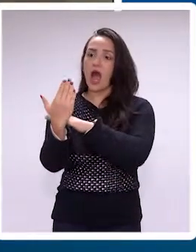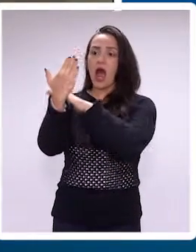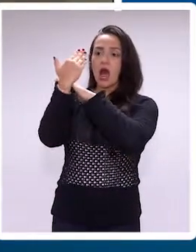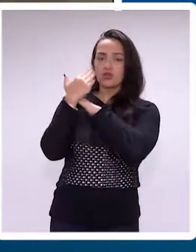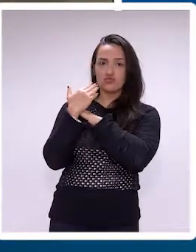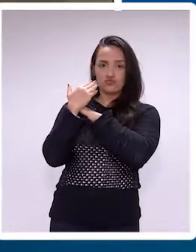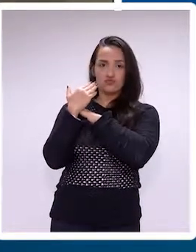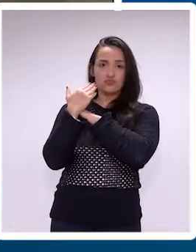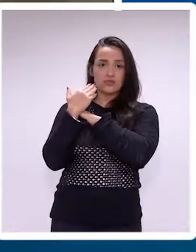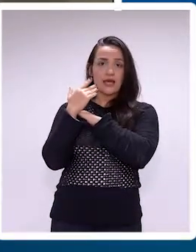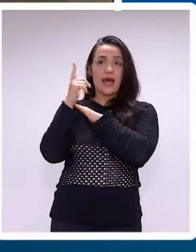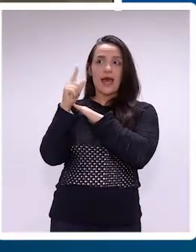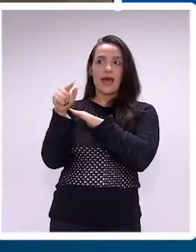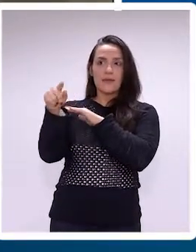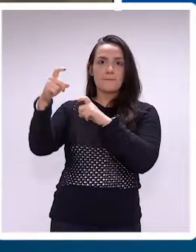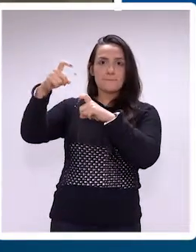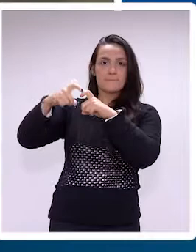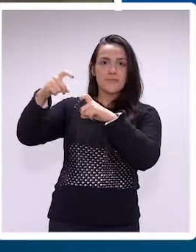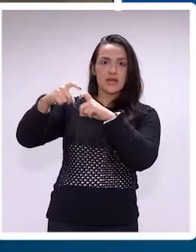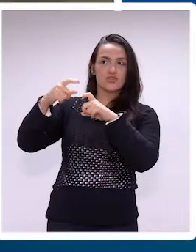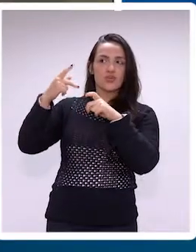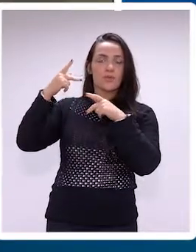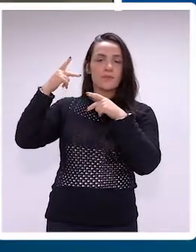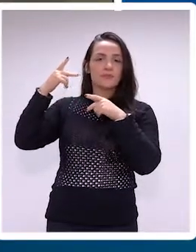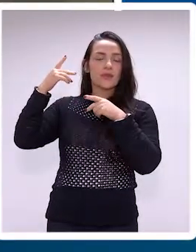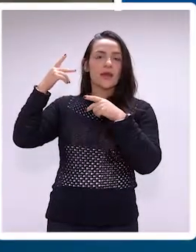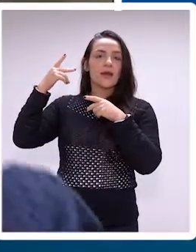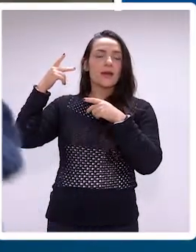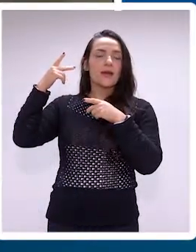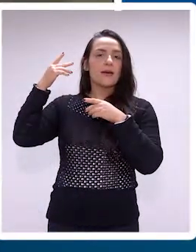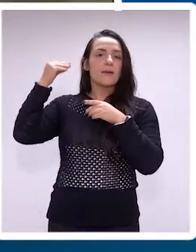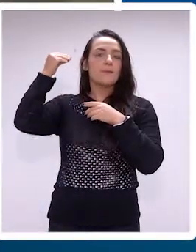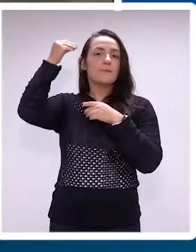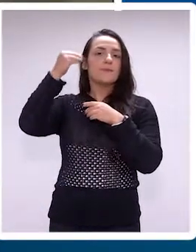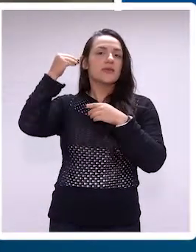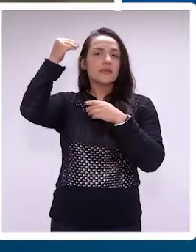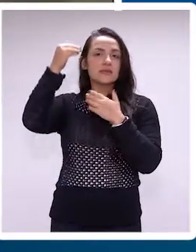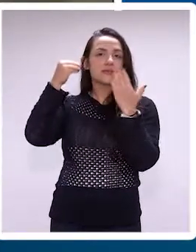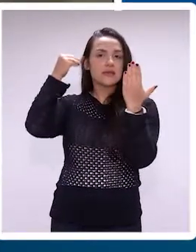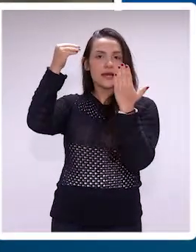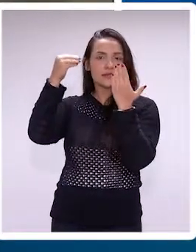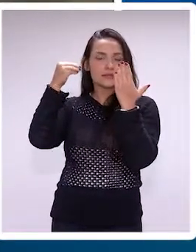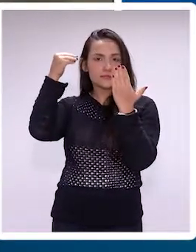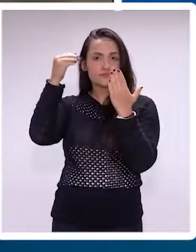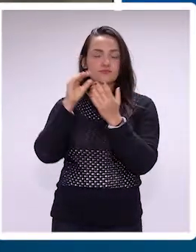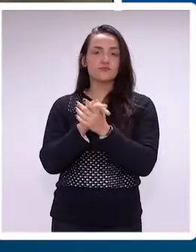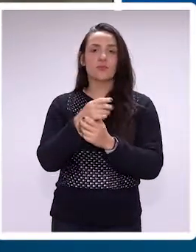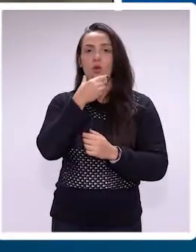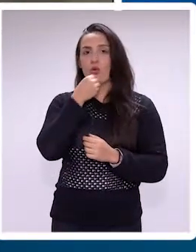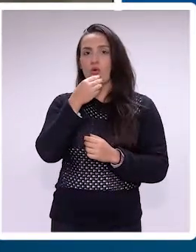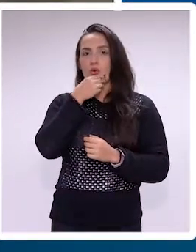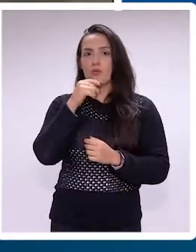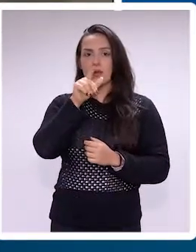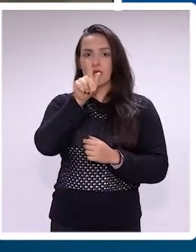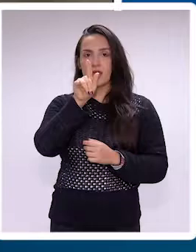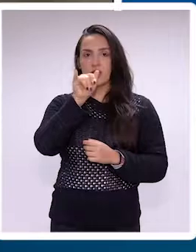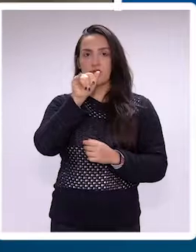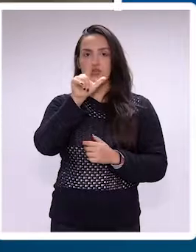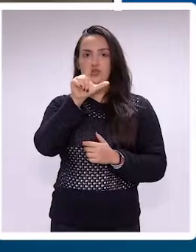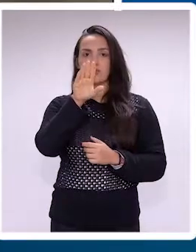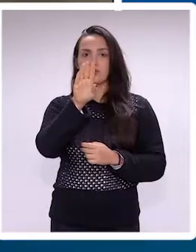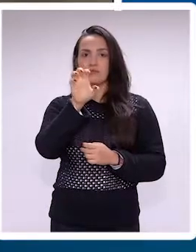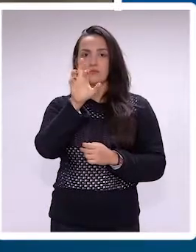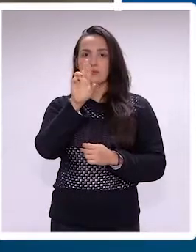é preciso pedir um auxílio médico para um psiquiatra. E para falar sobre esse assunto, eu converso com o psiquiatra,